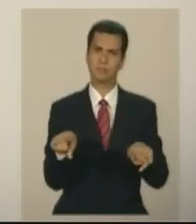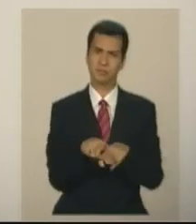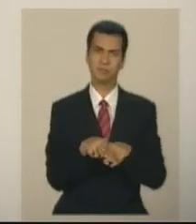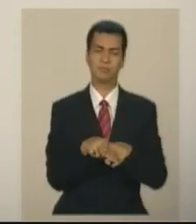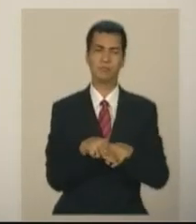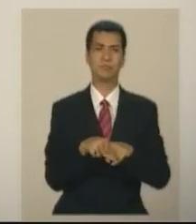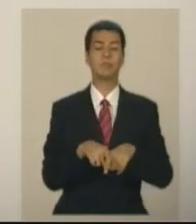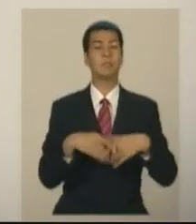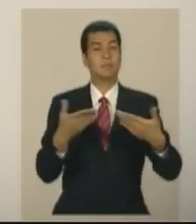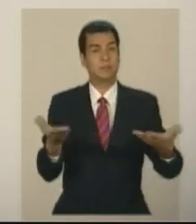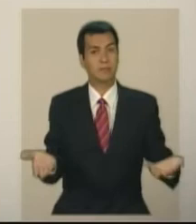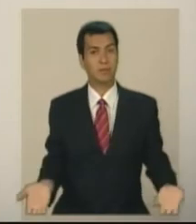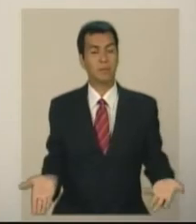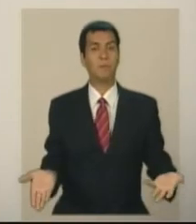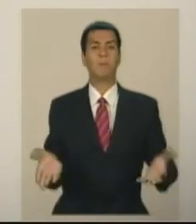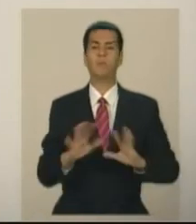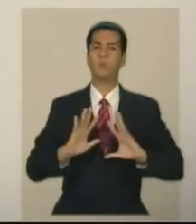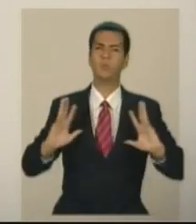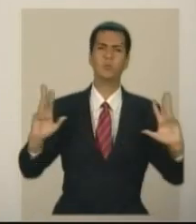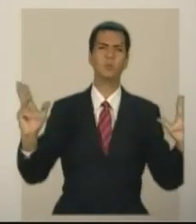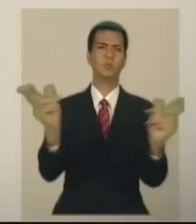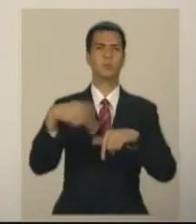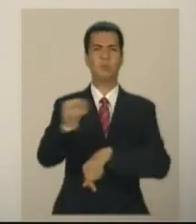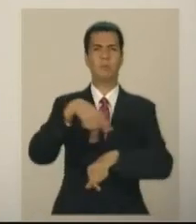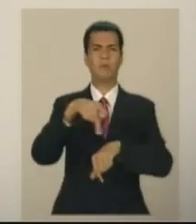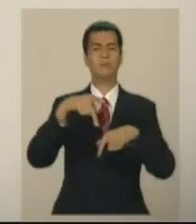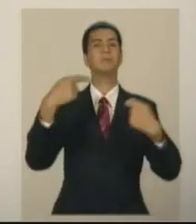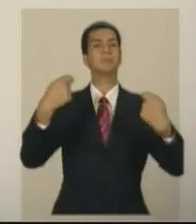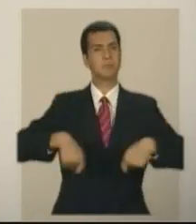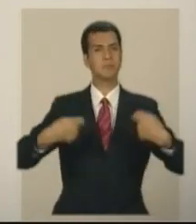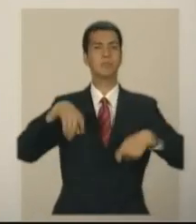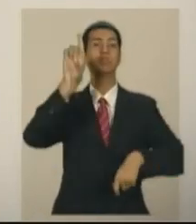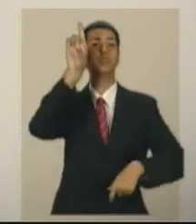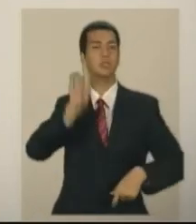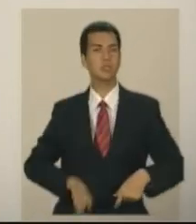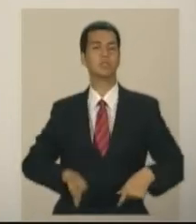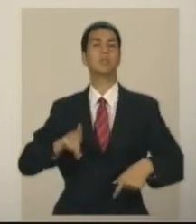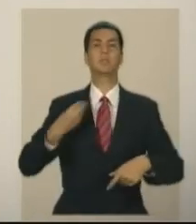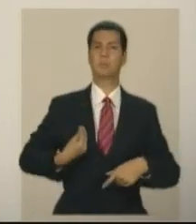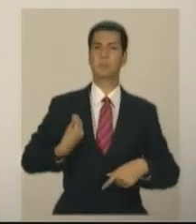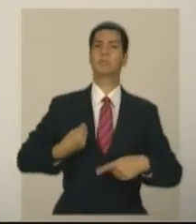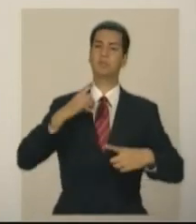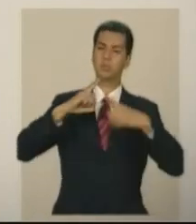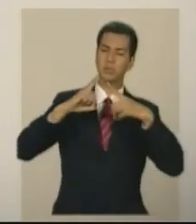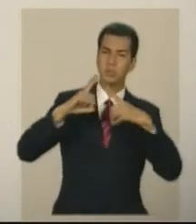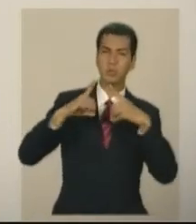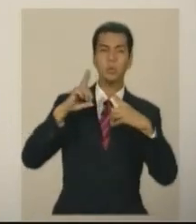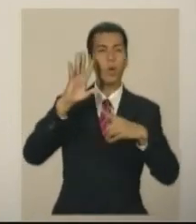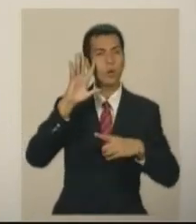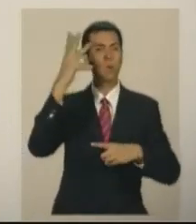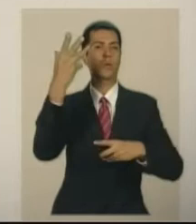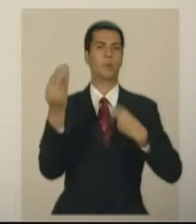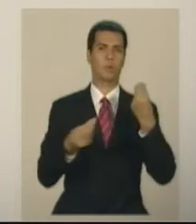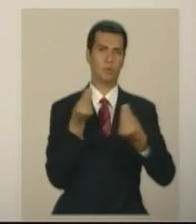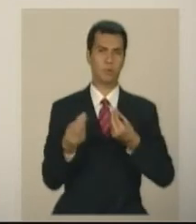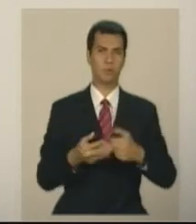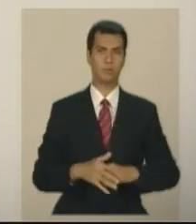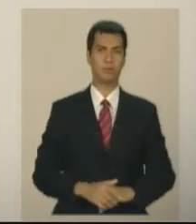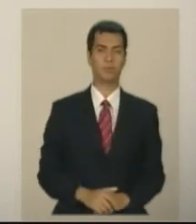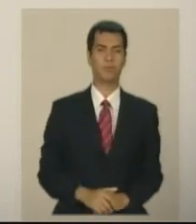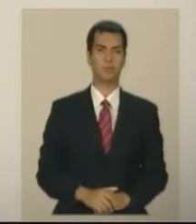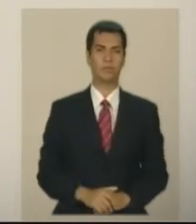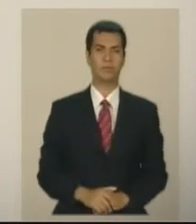Que indireta então Todos devem ter o direito de participar das soluções agora Luciano é